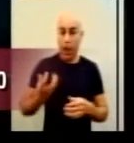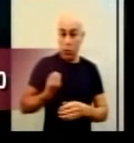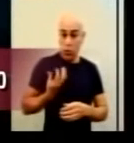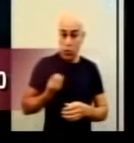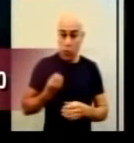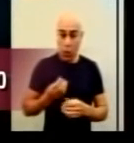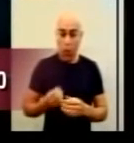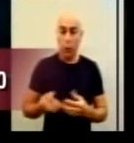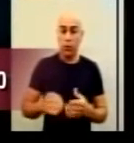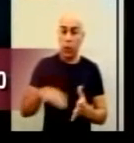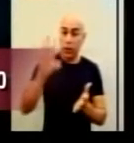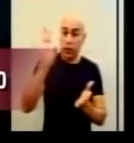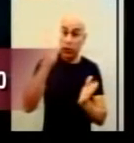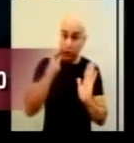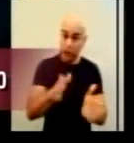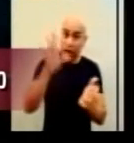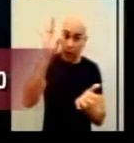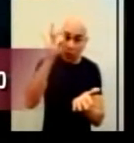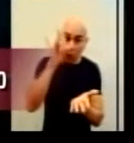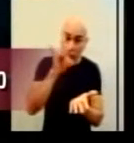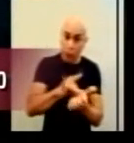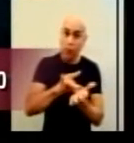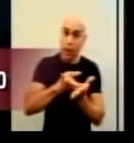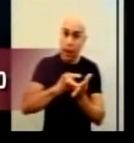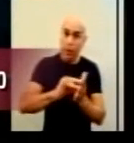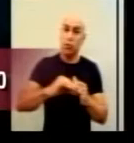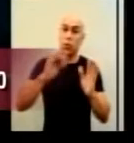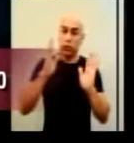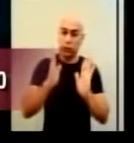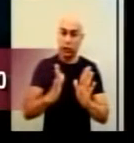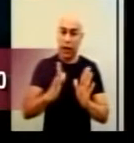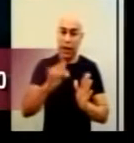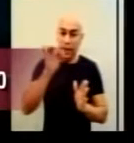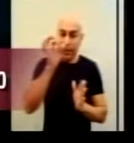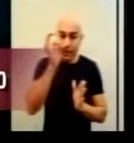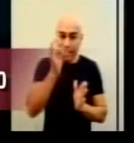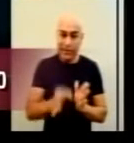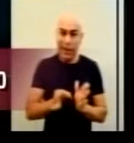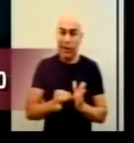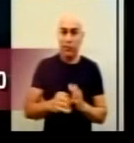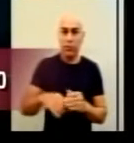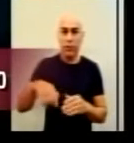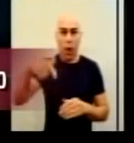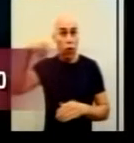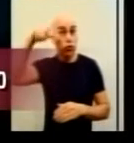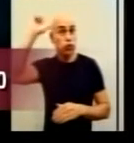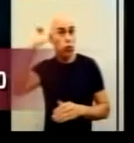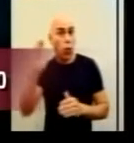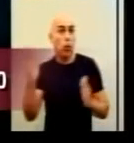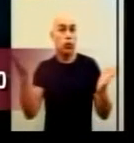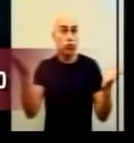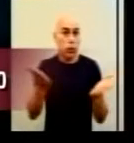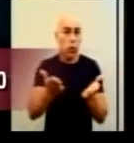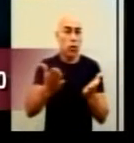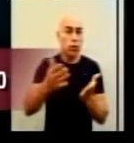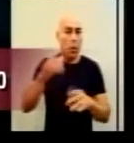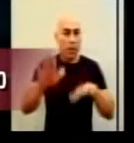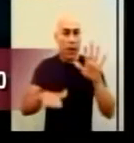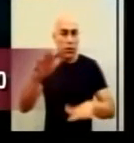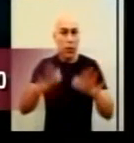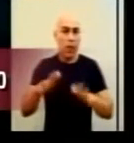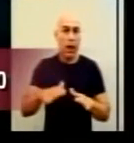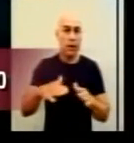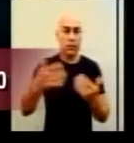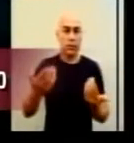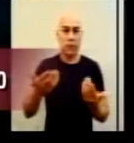confirmados com resultados que saíram de ontem para hoje, na verdade nem são 24 horas, a gente só mantém a mesma legenda há